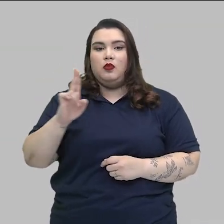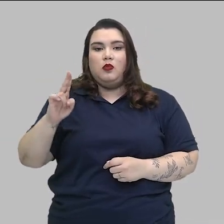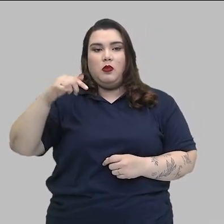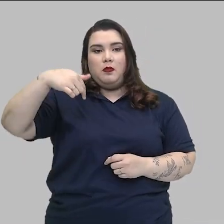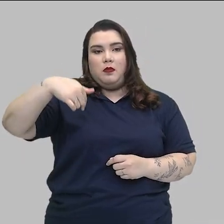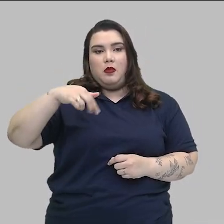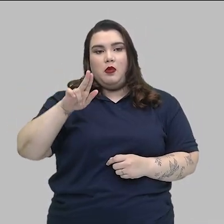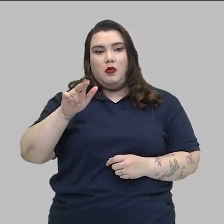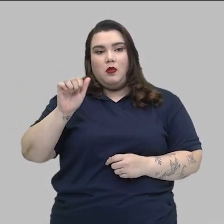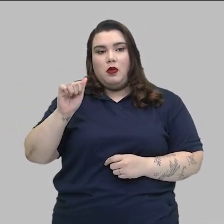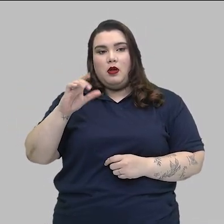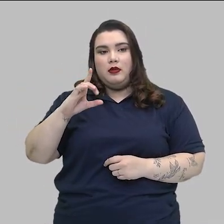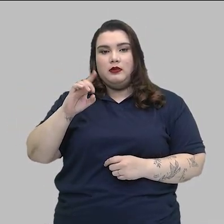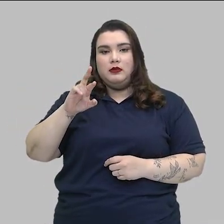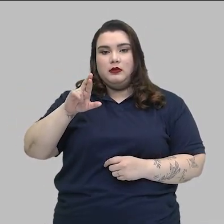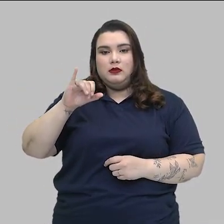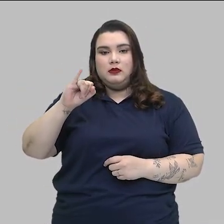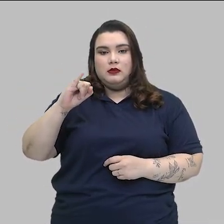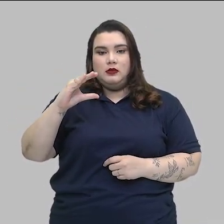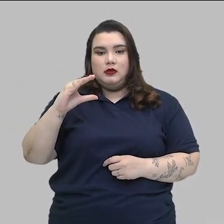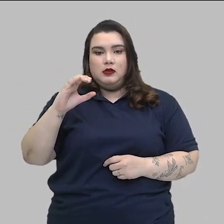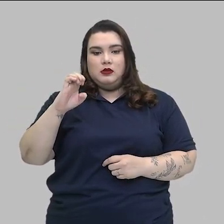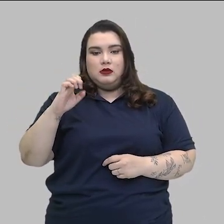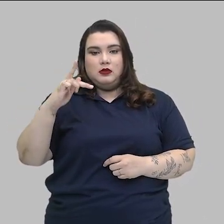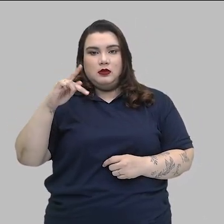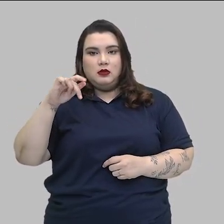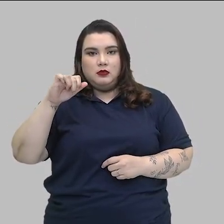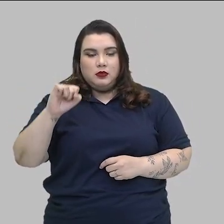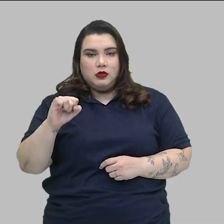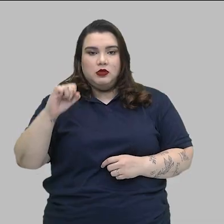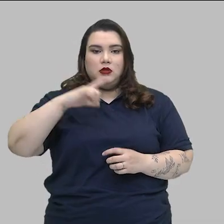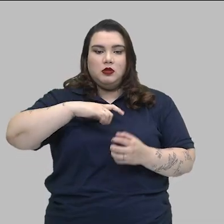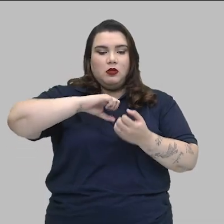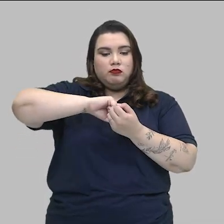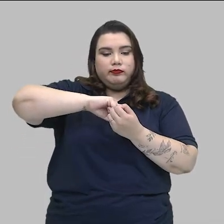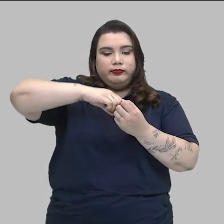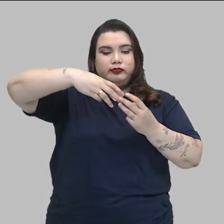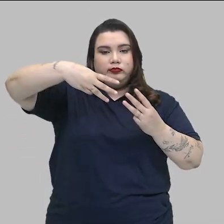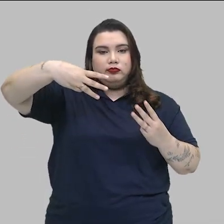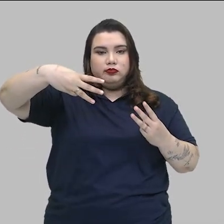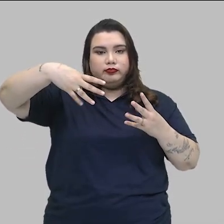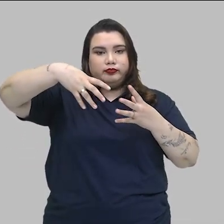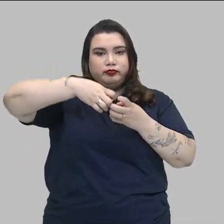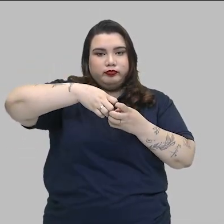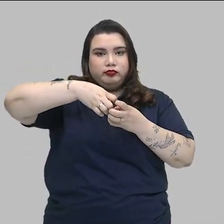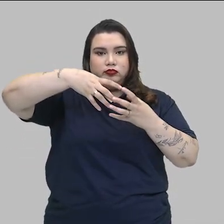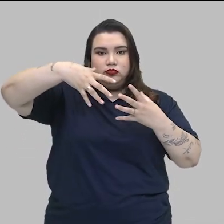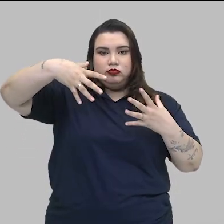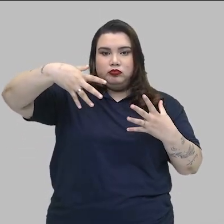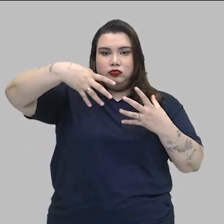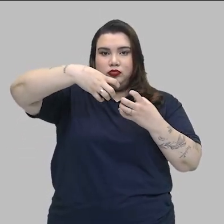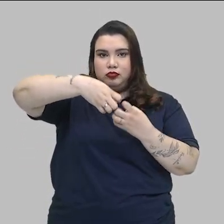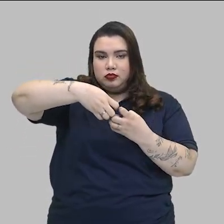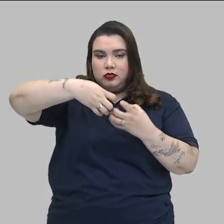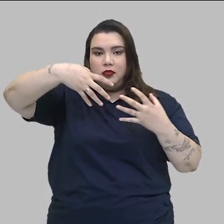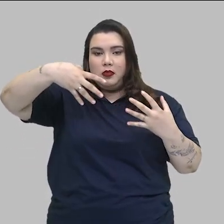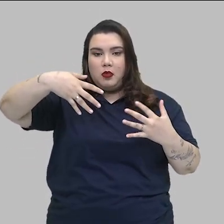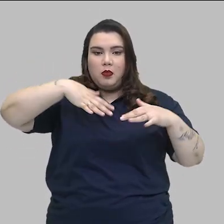aí, se contraem para movimentar a perna. Olha só como está intrinsecamente ligada